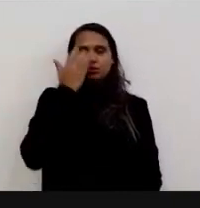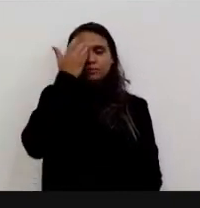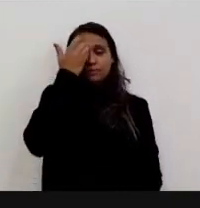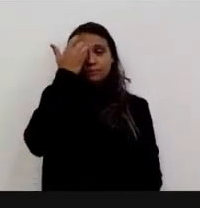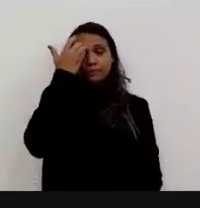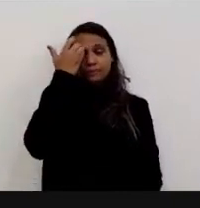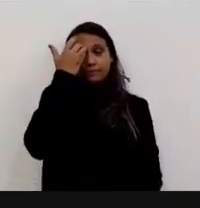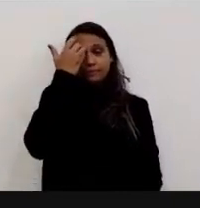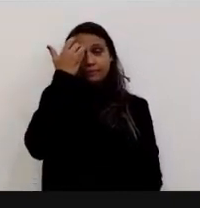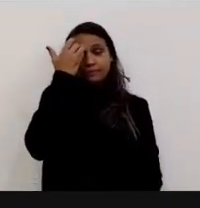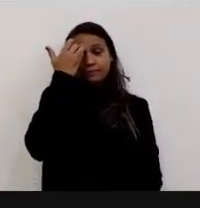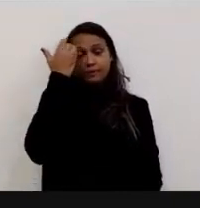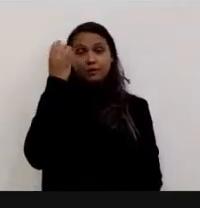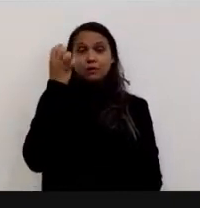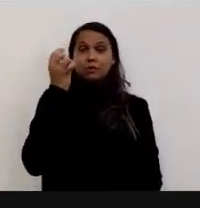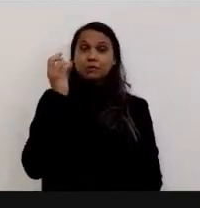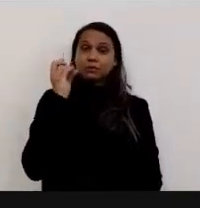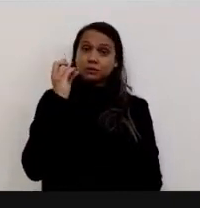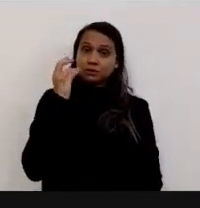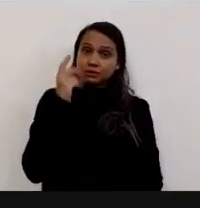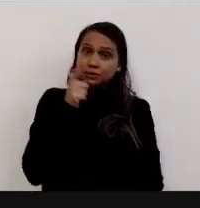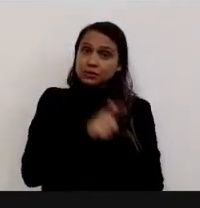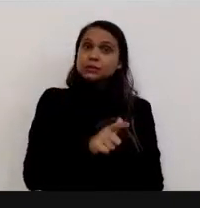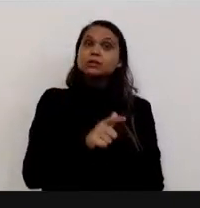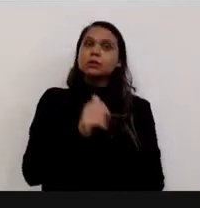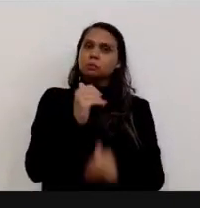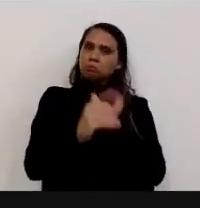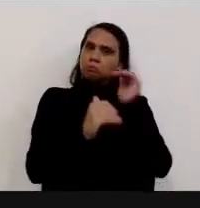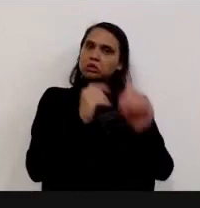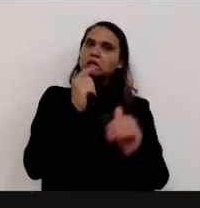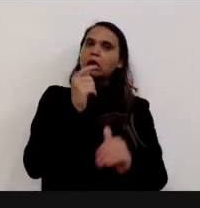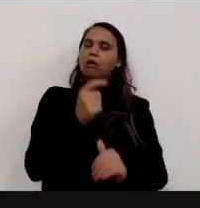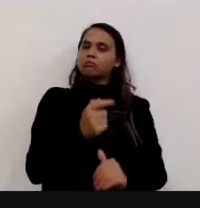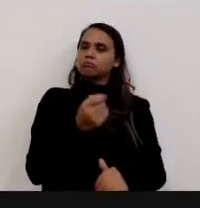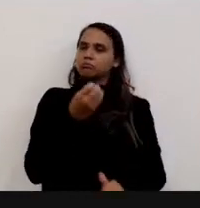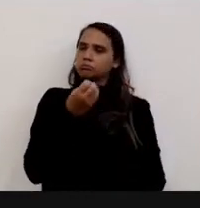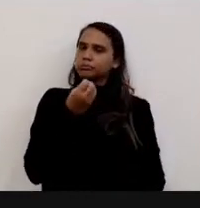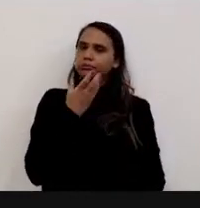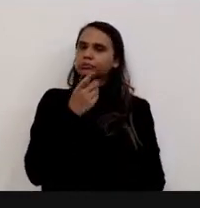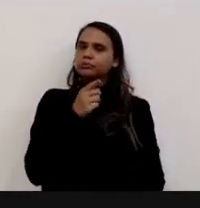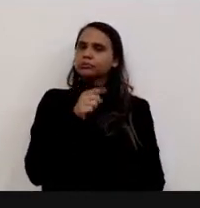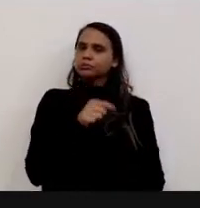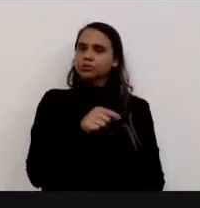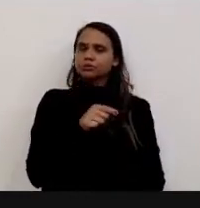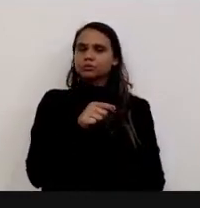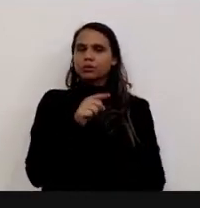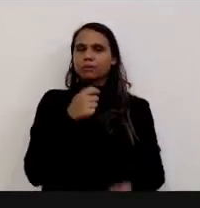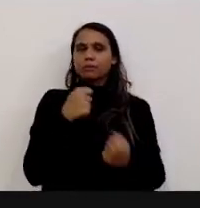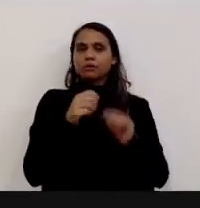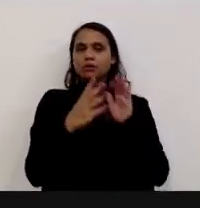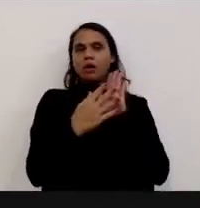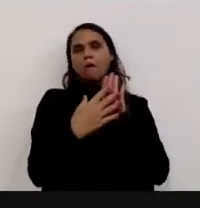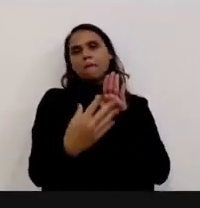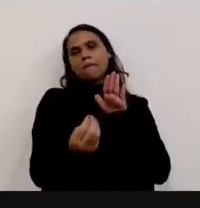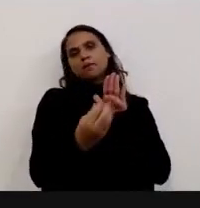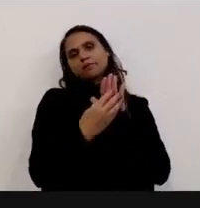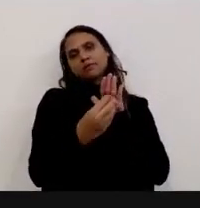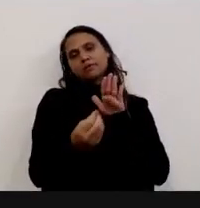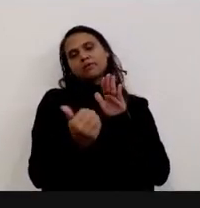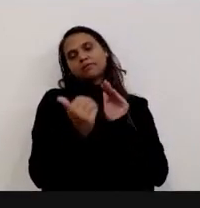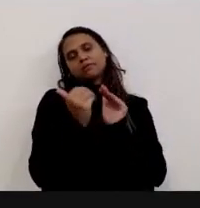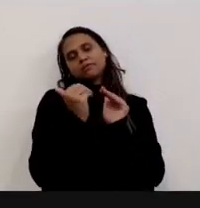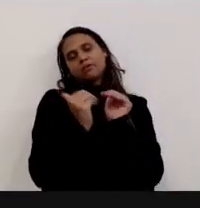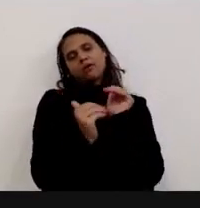e a gente conseguiu avançar bastante nisso. Aí, como a gente já tinha isso, a gente falou assim, por que não, né, fazer um modelo de classificação? Então, a